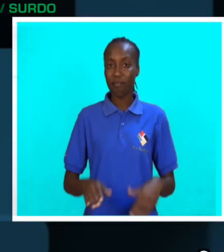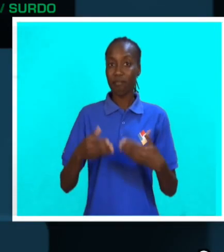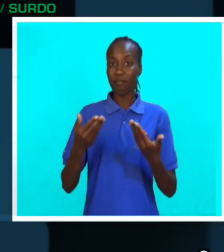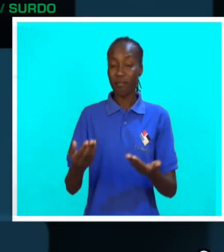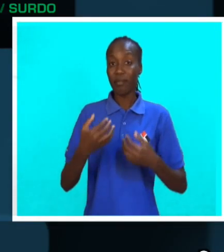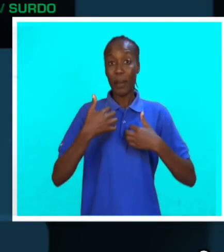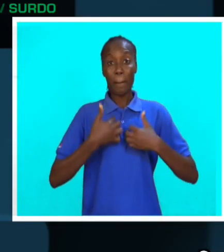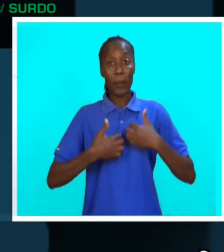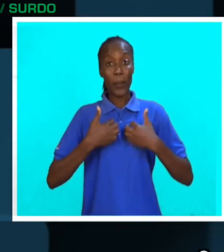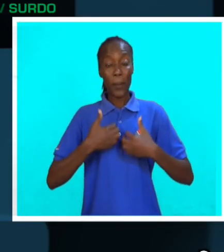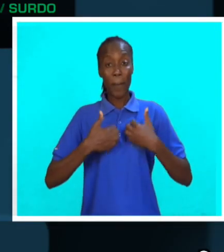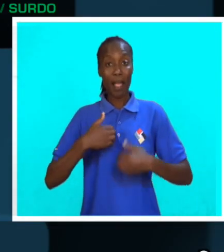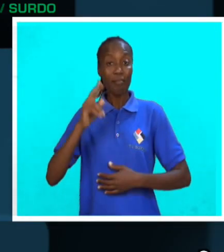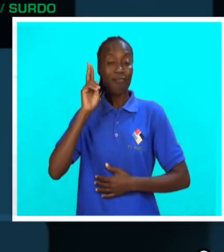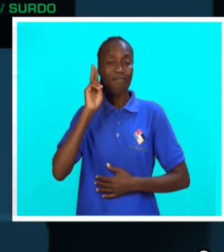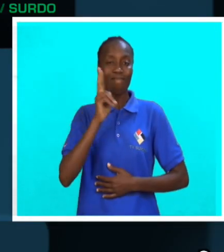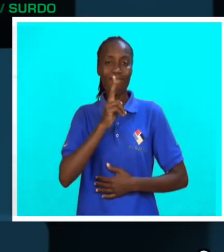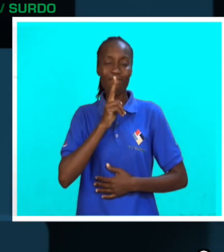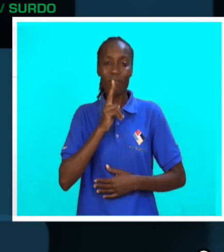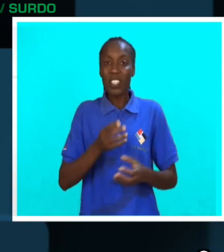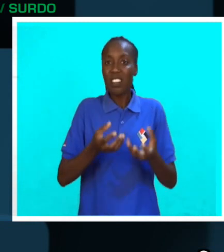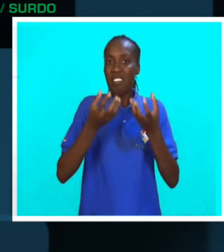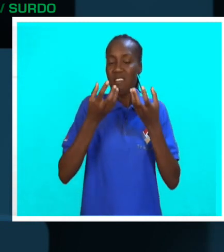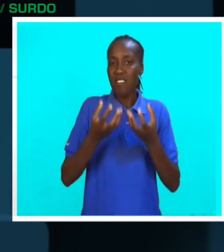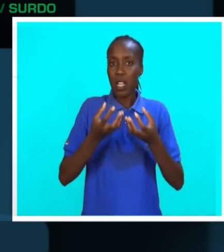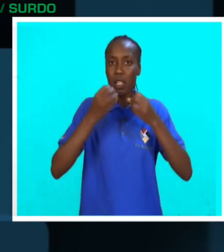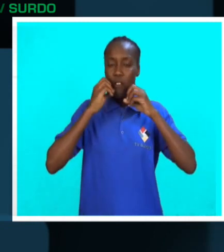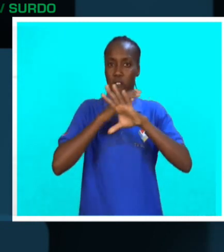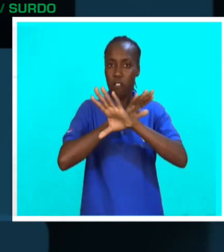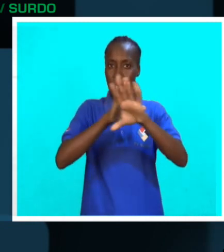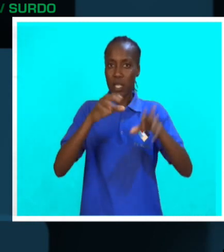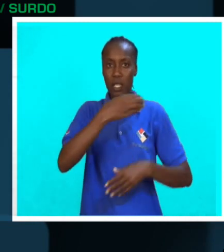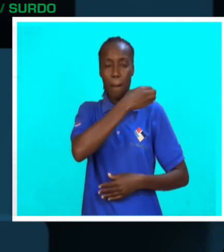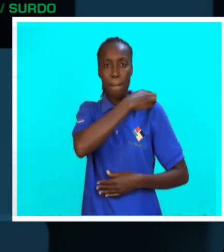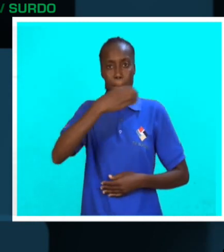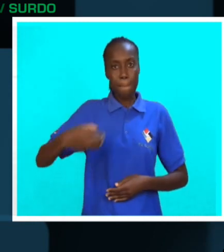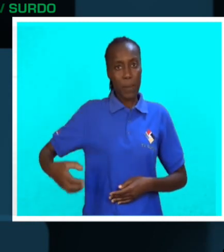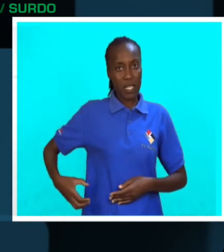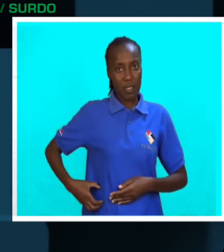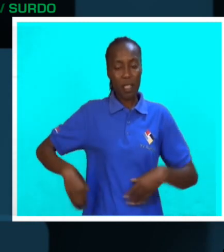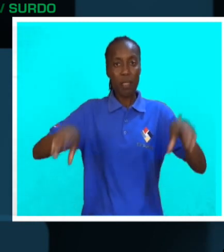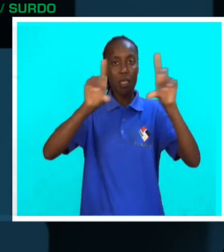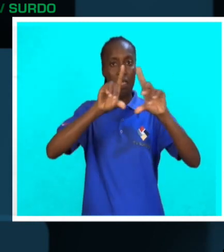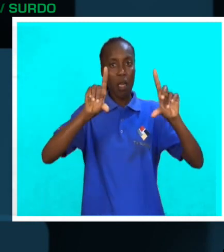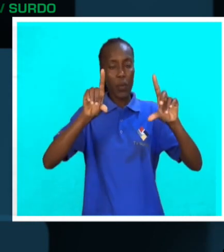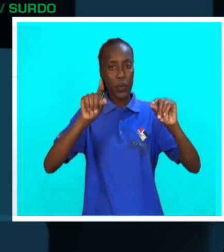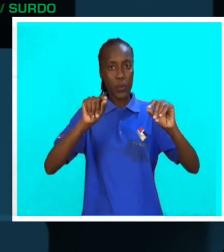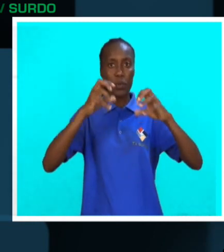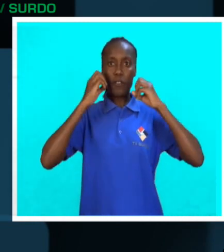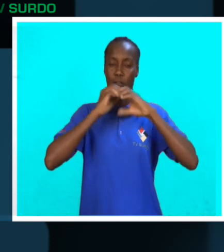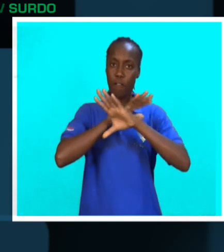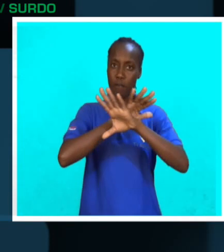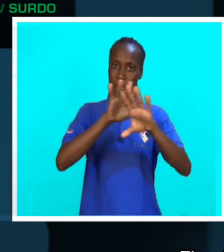Surdos estão preocupados com a inacessibilidade do informe do Presidente da República sobre o Estado